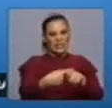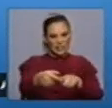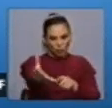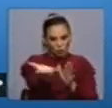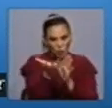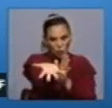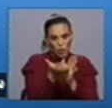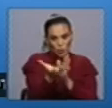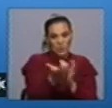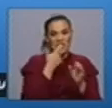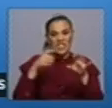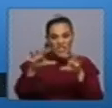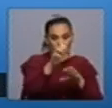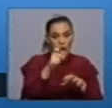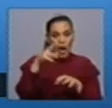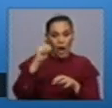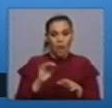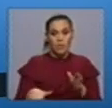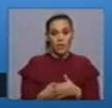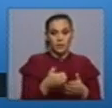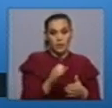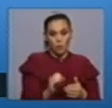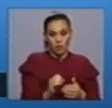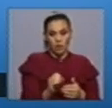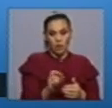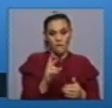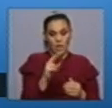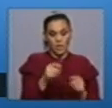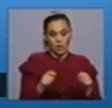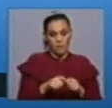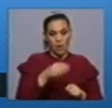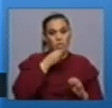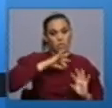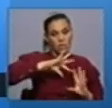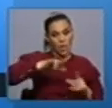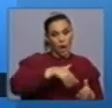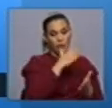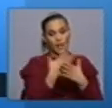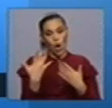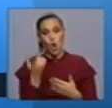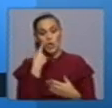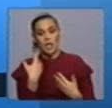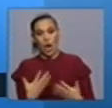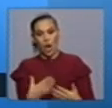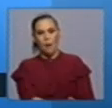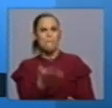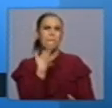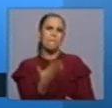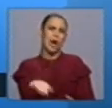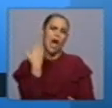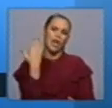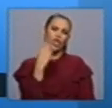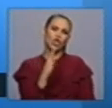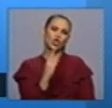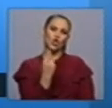passou rapidamente dos 50 massas da Terra para as que nós conhecemos hoje, dos gigantes Júpiter em termos de massa, que